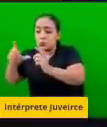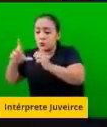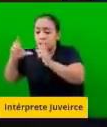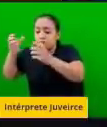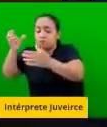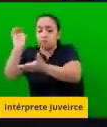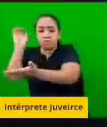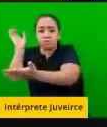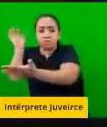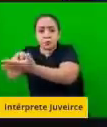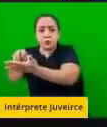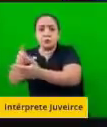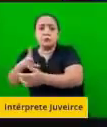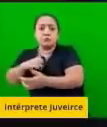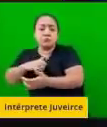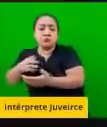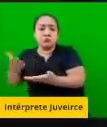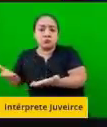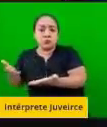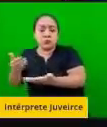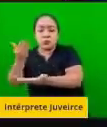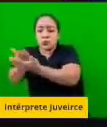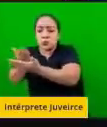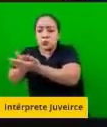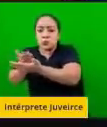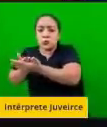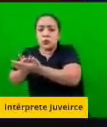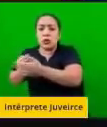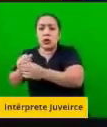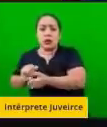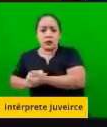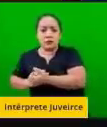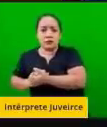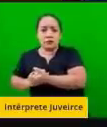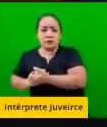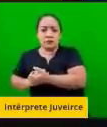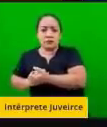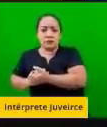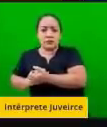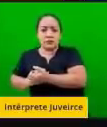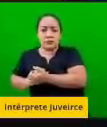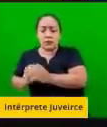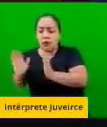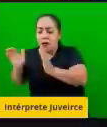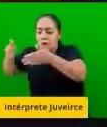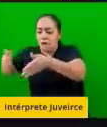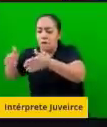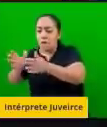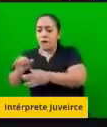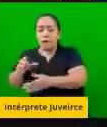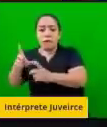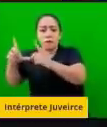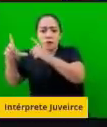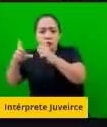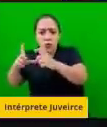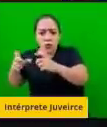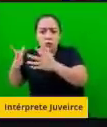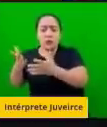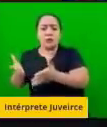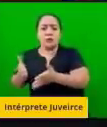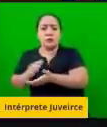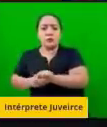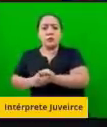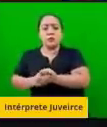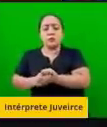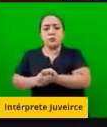Eu posso estudar um aspecto desse período imperial a partir da fotografia, tá? Então eu posso usar a fotografia tanto no período